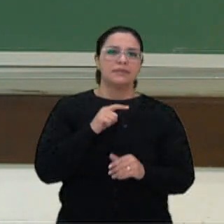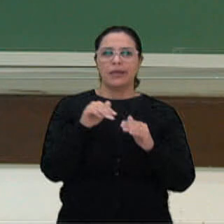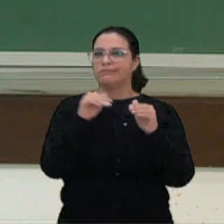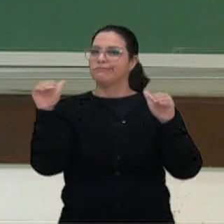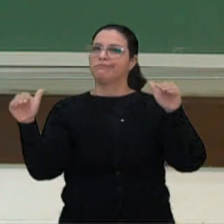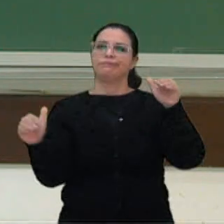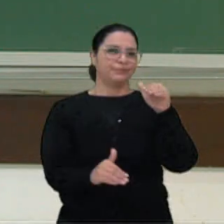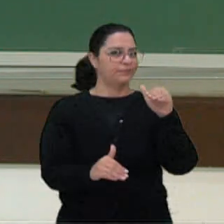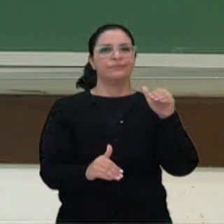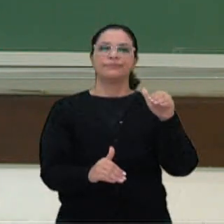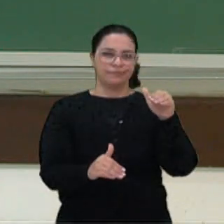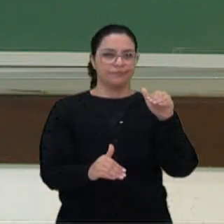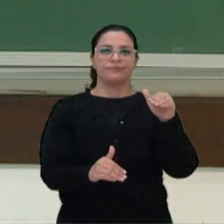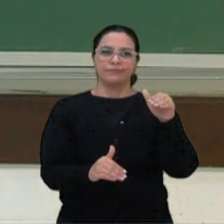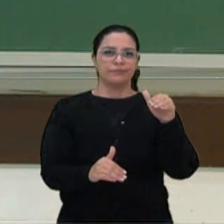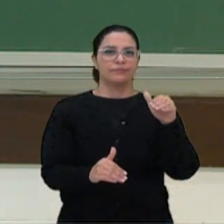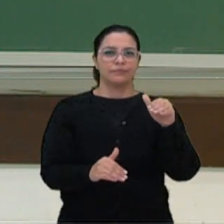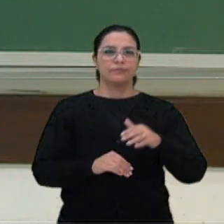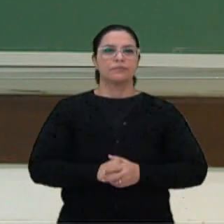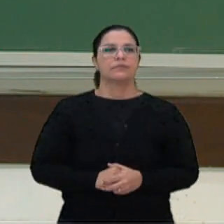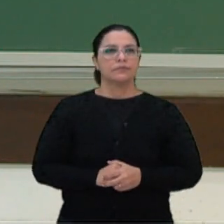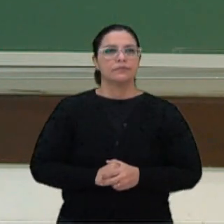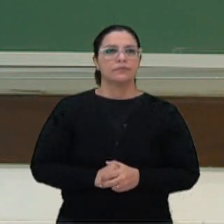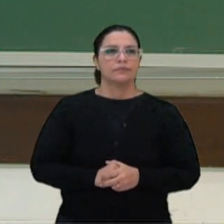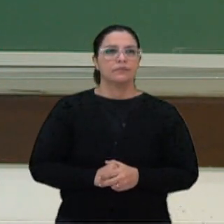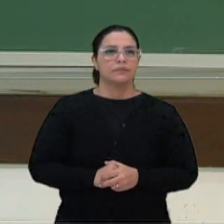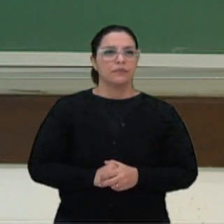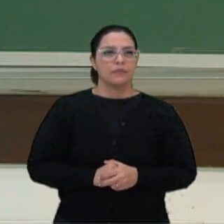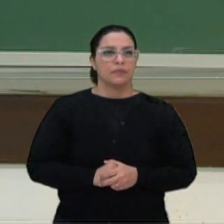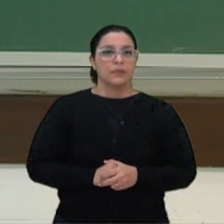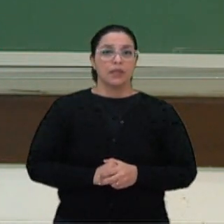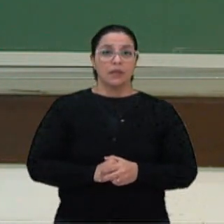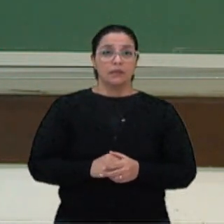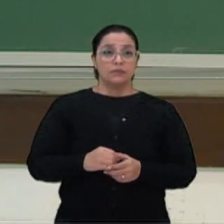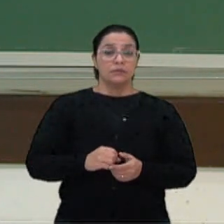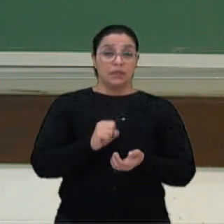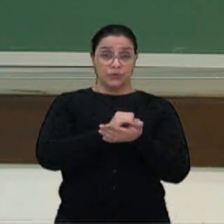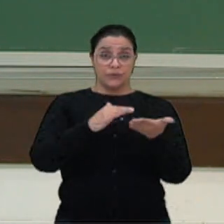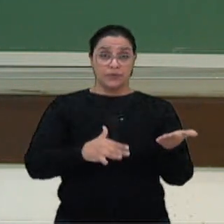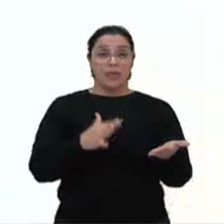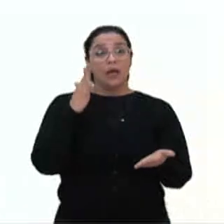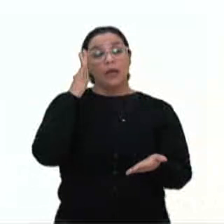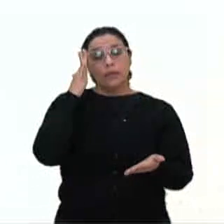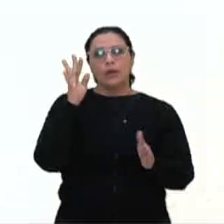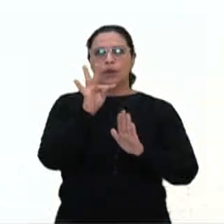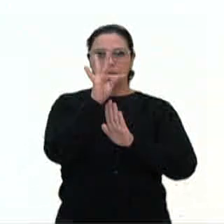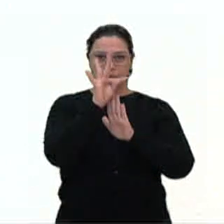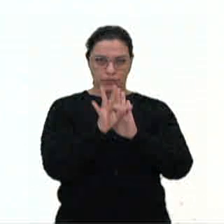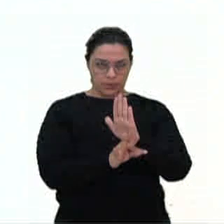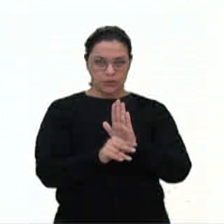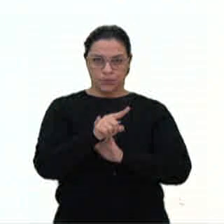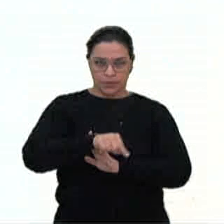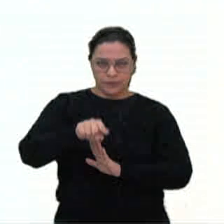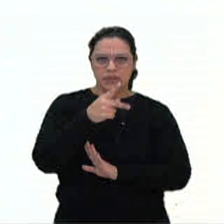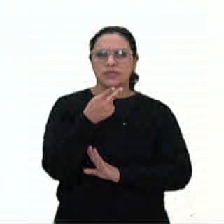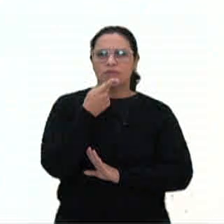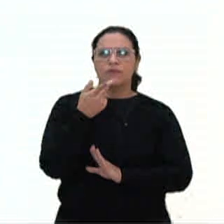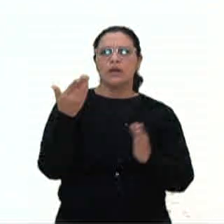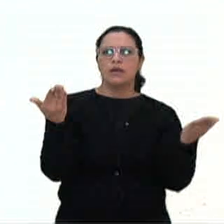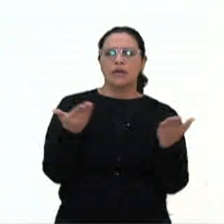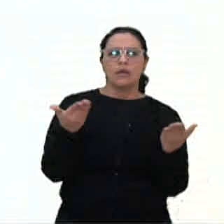desigualdade de acesso aos recursos alimentares. Exercício aqui. Eu trouxe um texto para vocês que